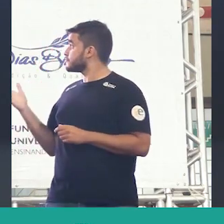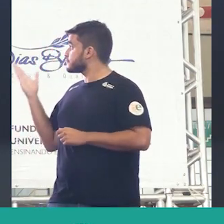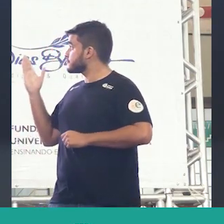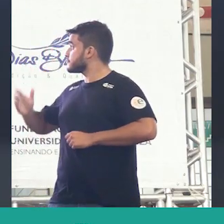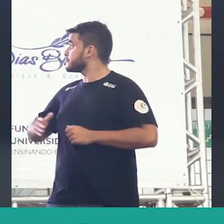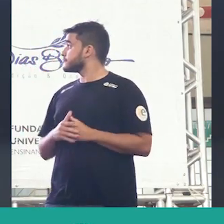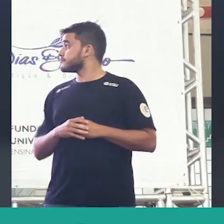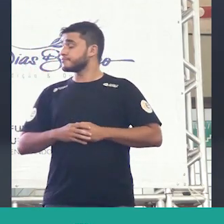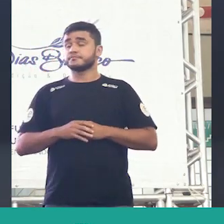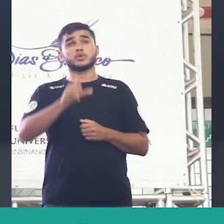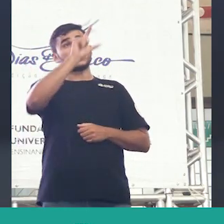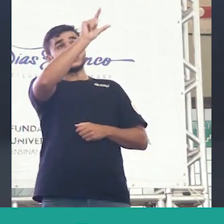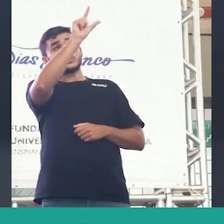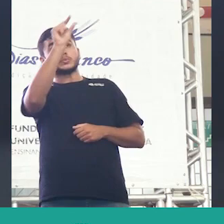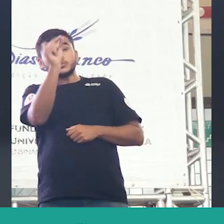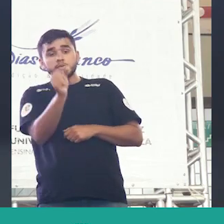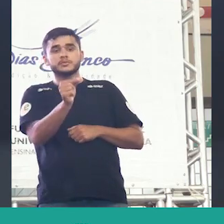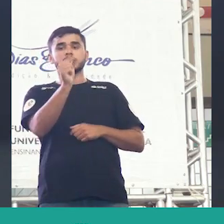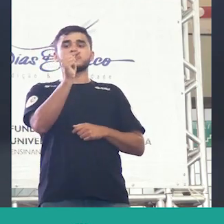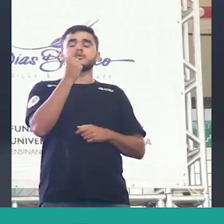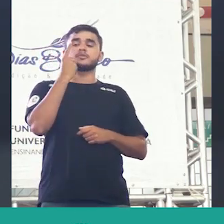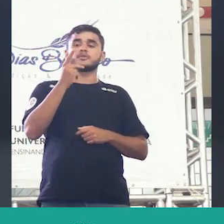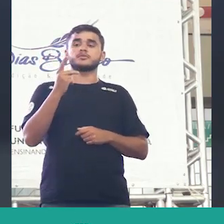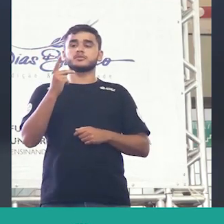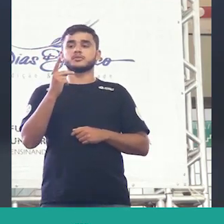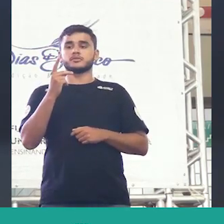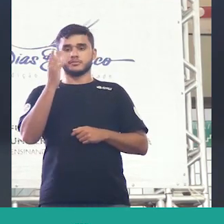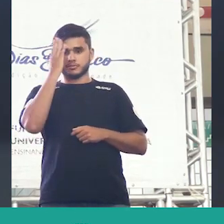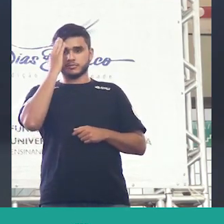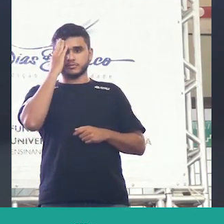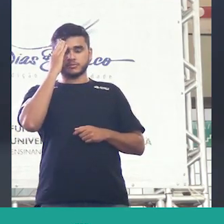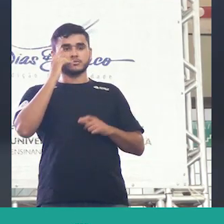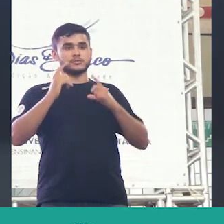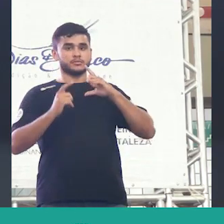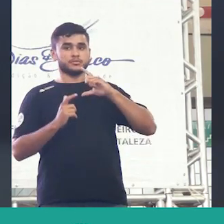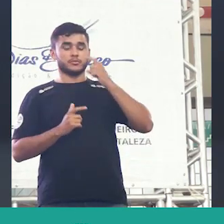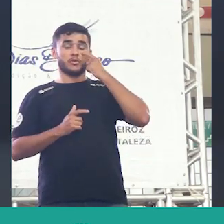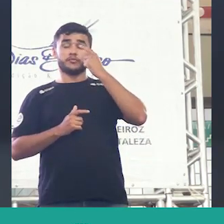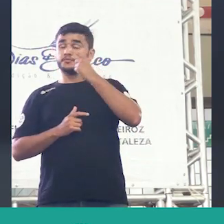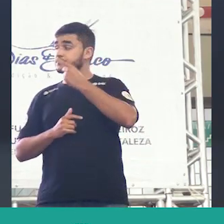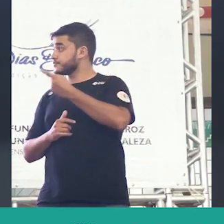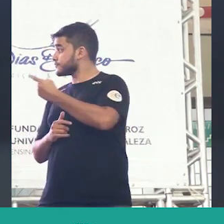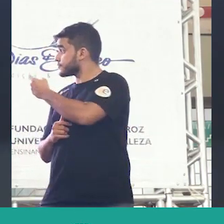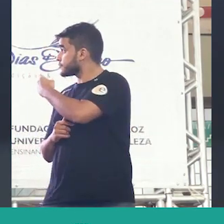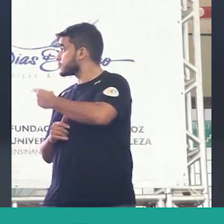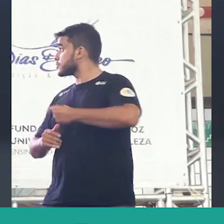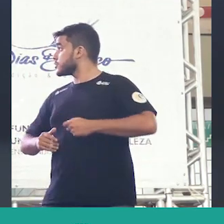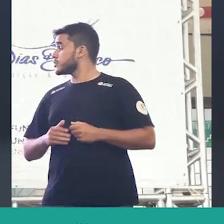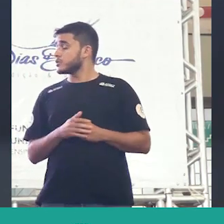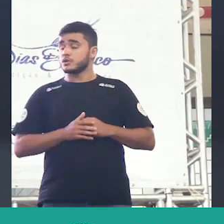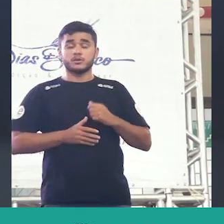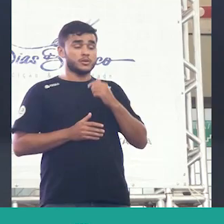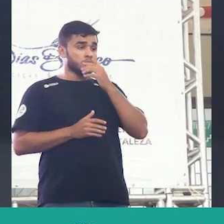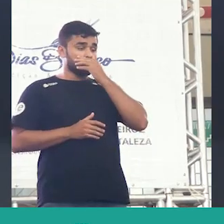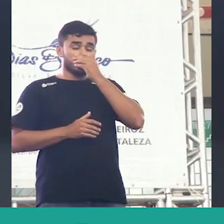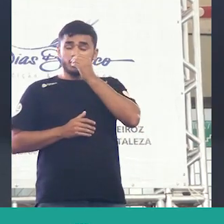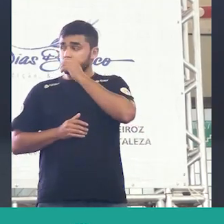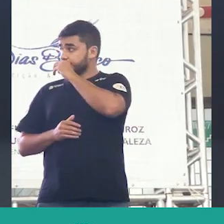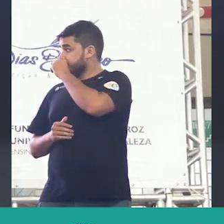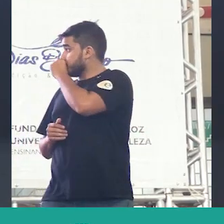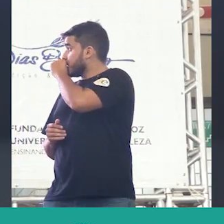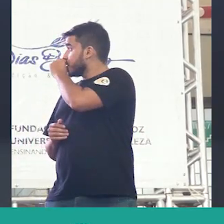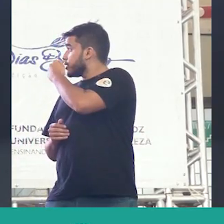C. E a lua minguante, a gente vê um C invertido. Se vocês olharem a parte de baixo, eu escrevi aí,